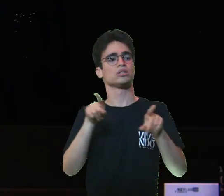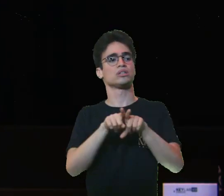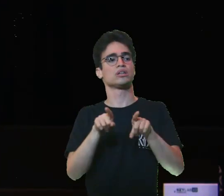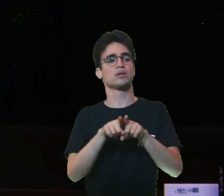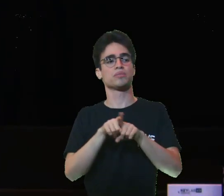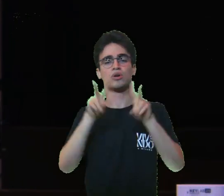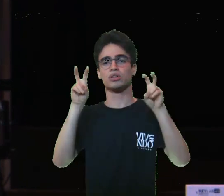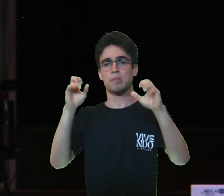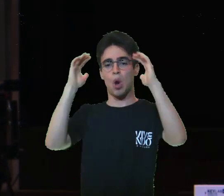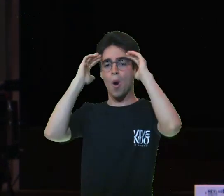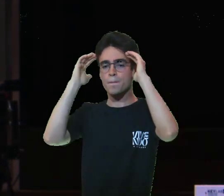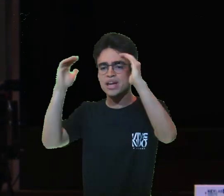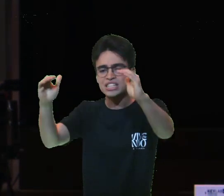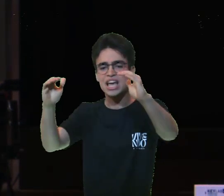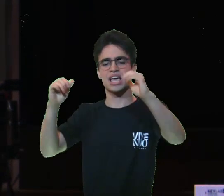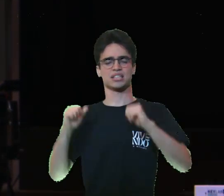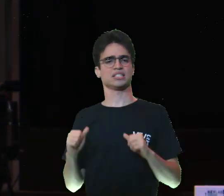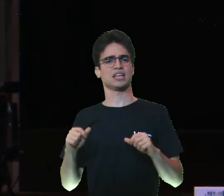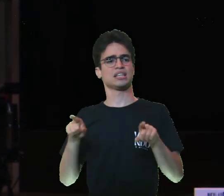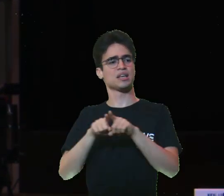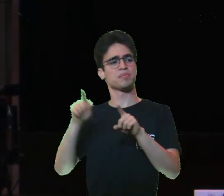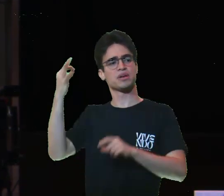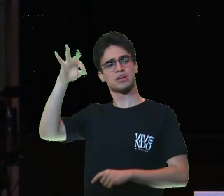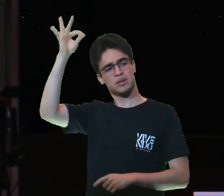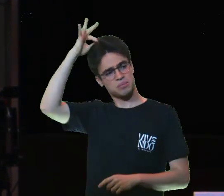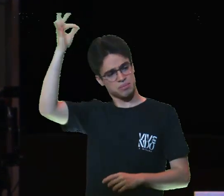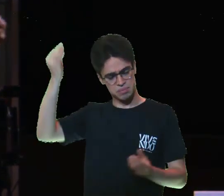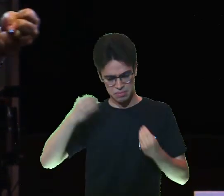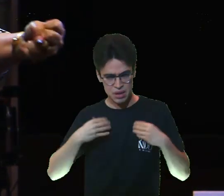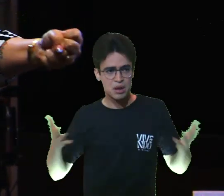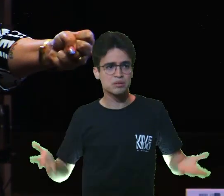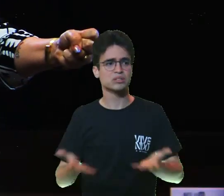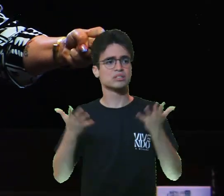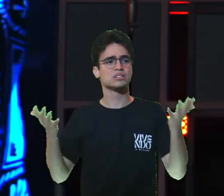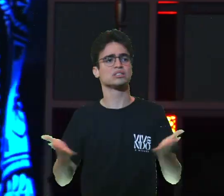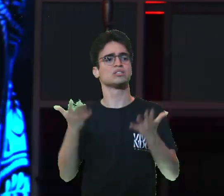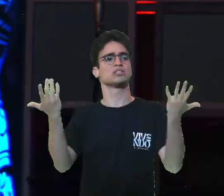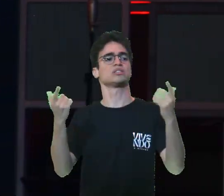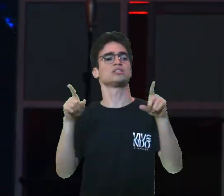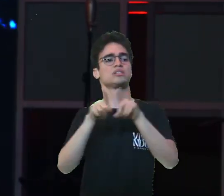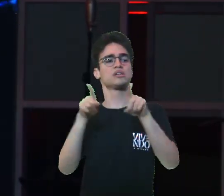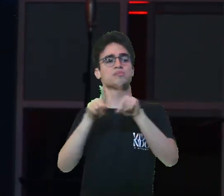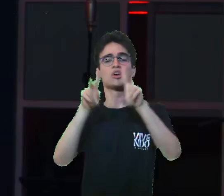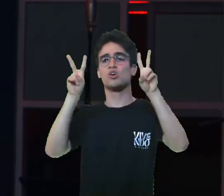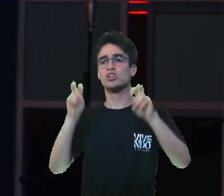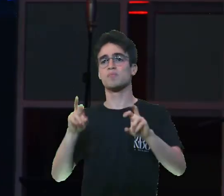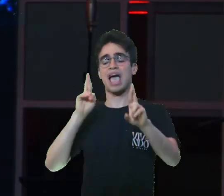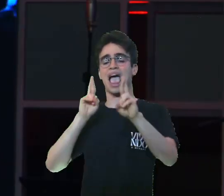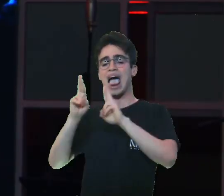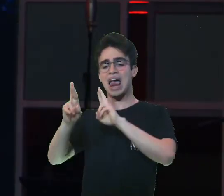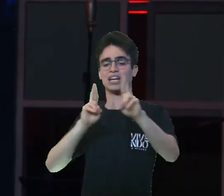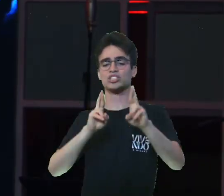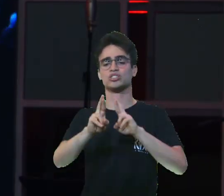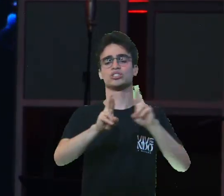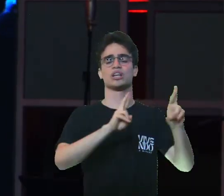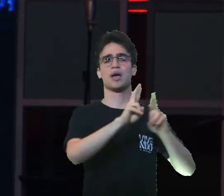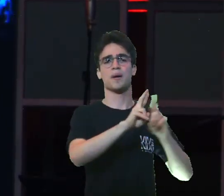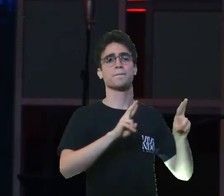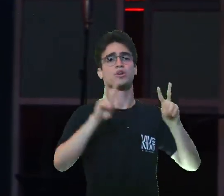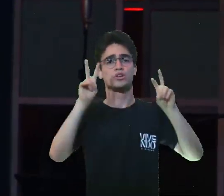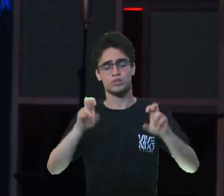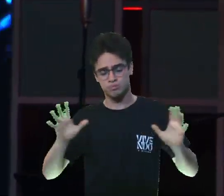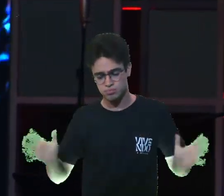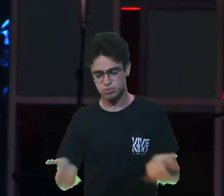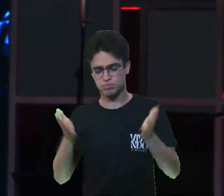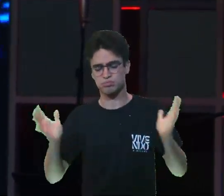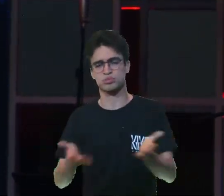da obediência que o Espírito nos incita a força dos relacionamentos para cooperar com o que Jesus está